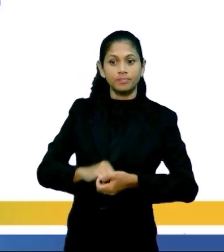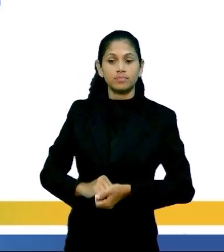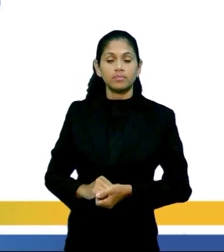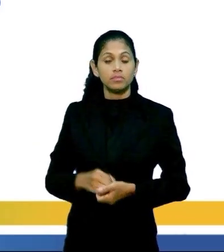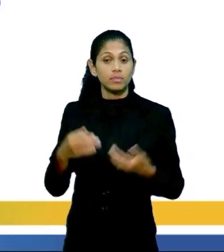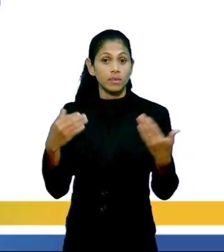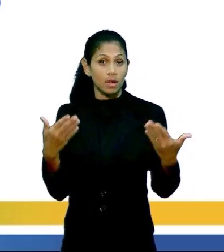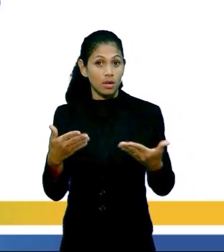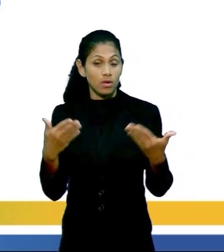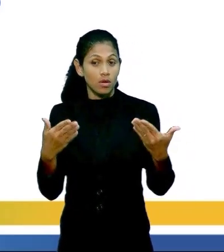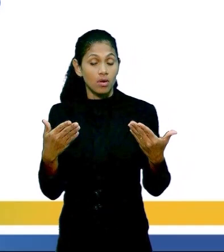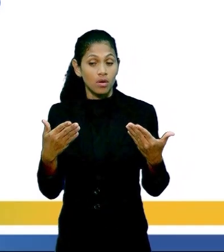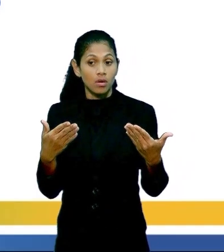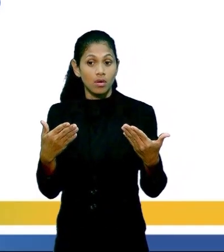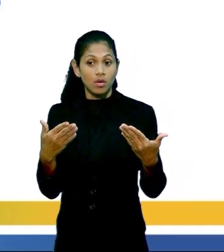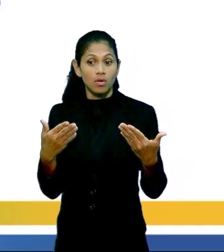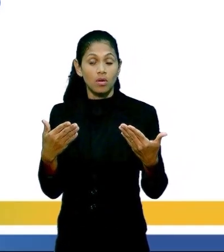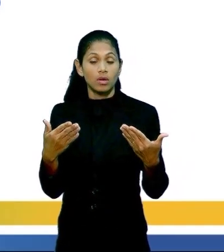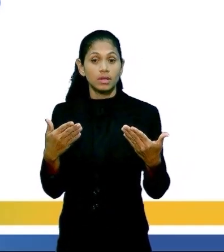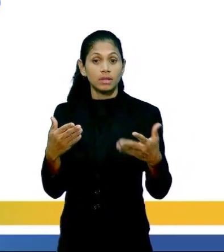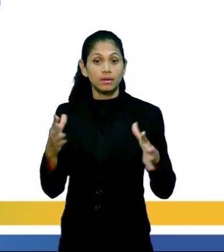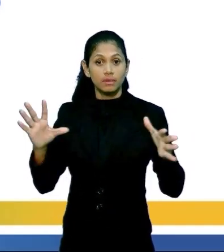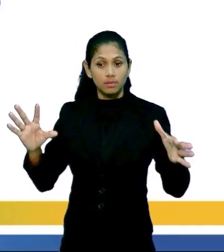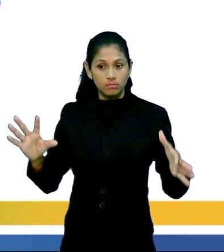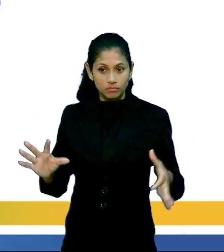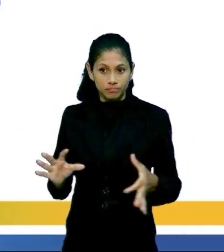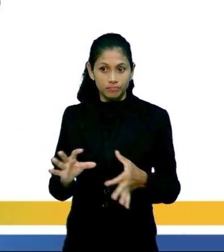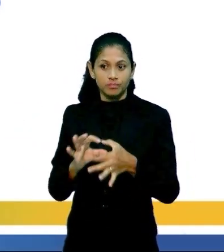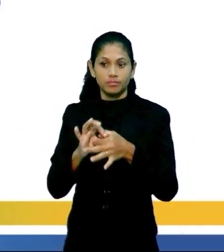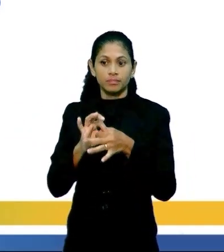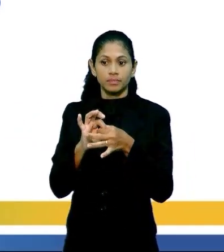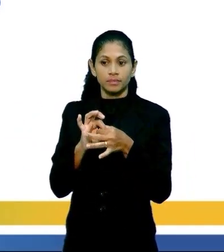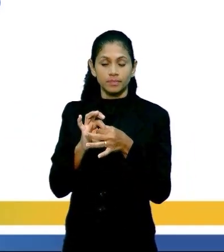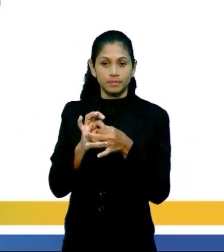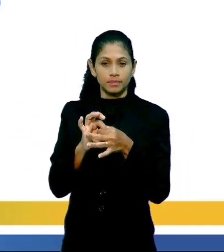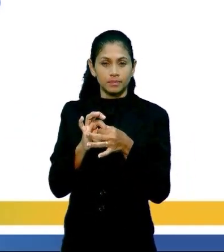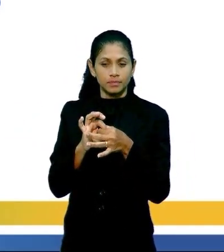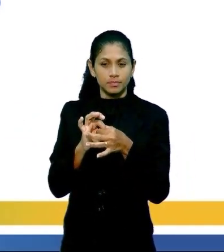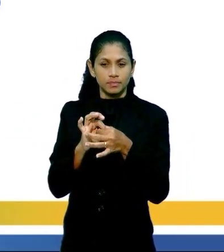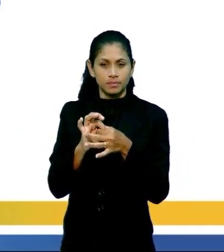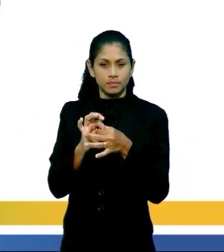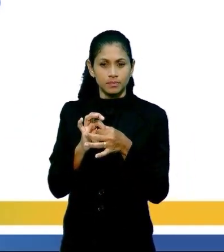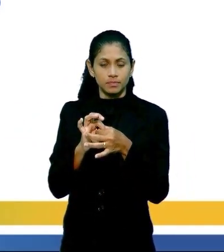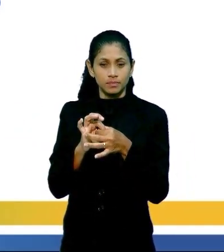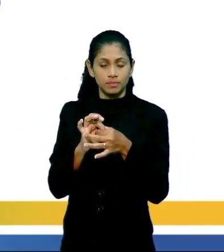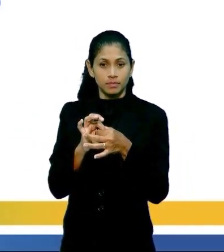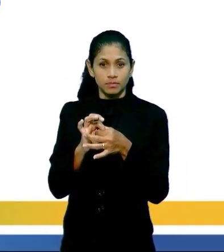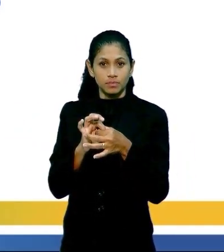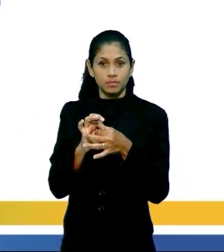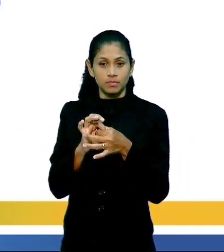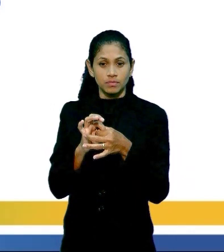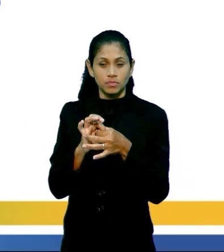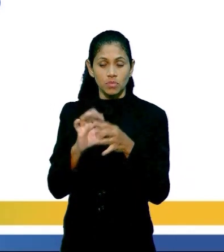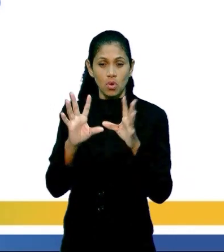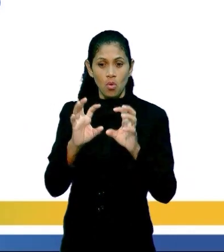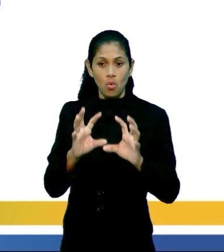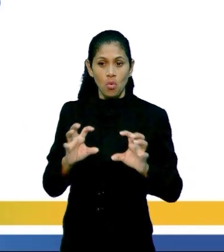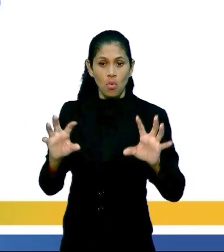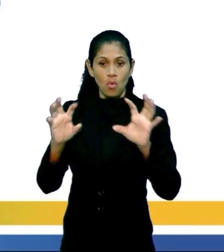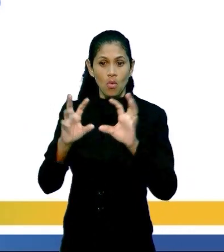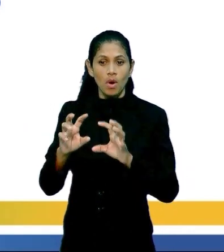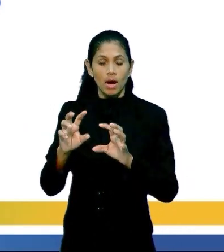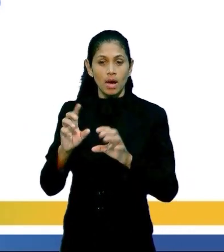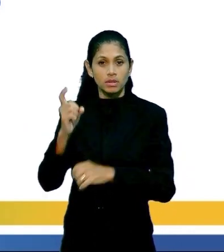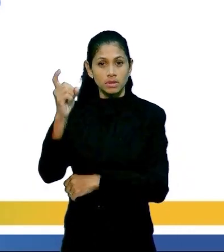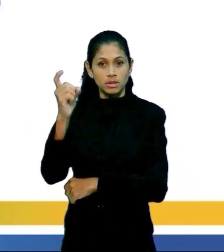E agora o que que faz? Forma a ligação. Então, olhando só para o gás nobre, xenônio, quantos elétrons tem aí? Só é